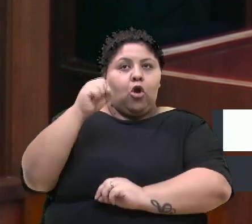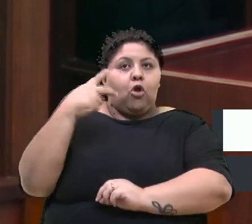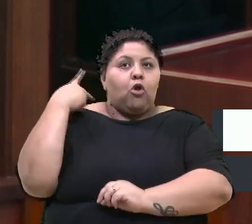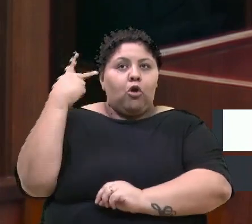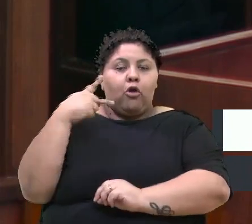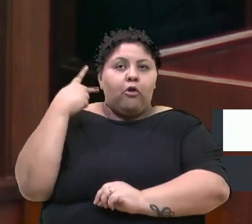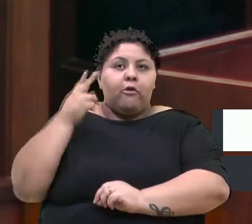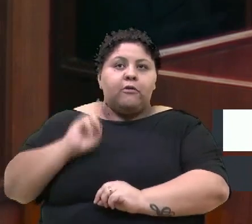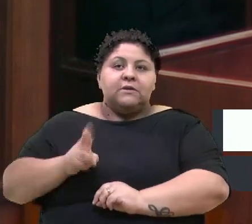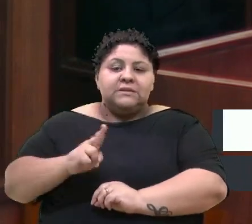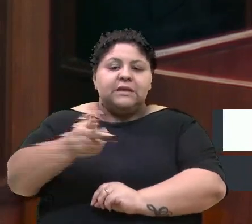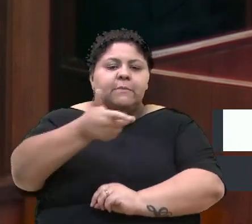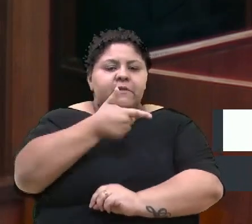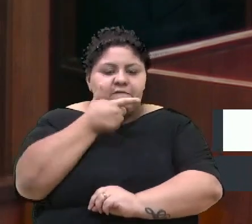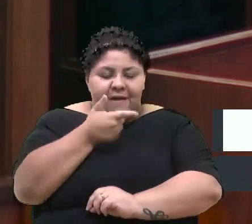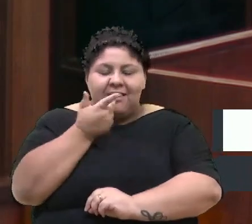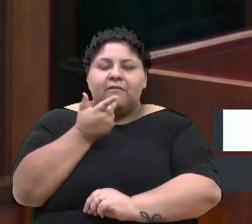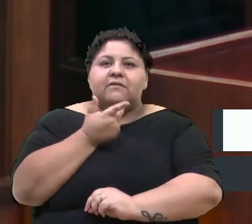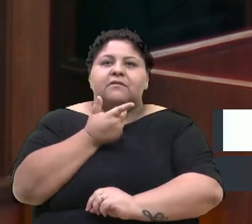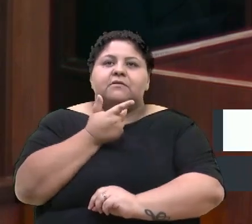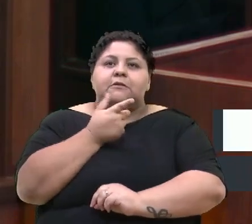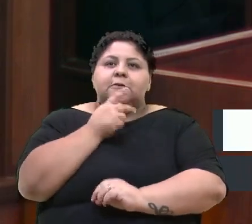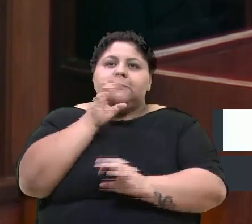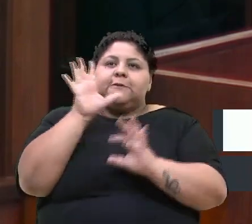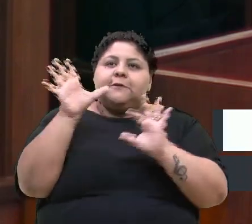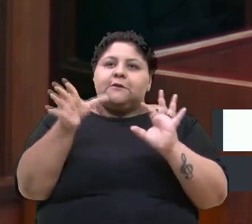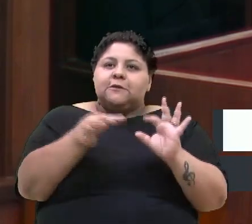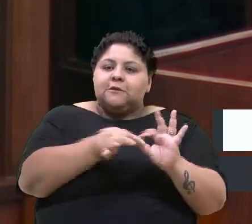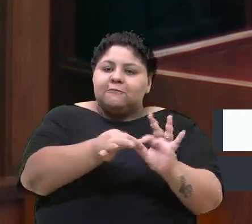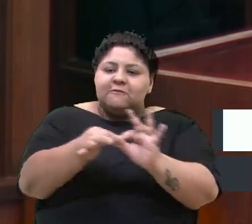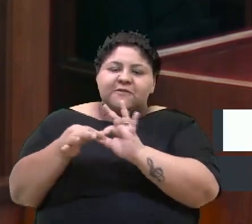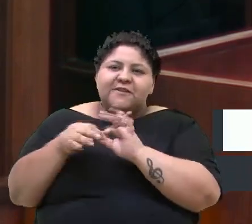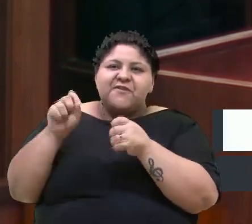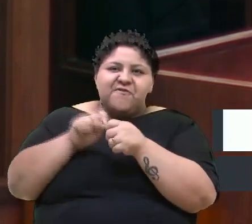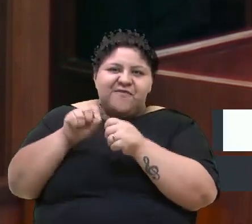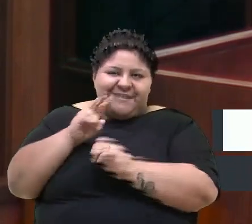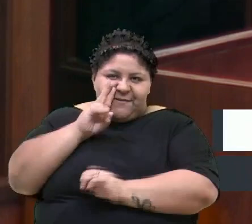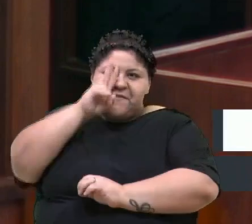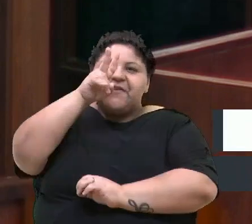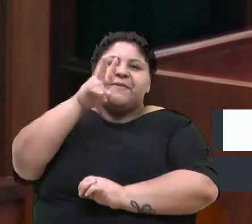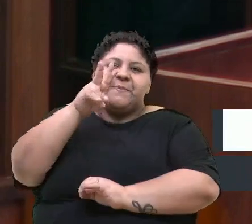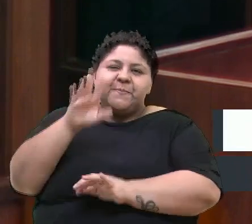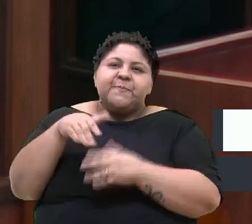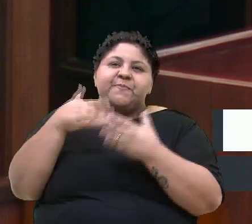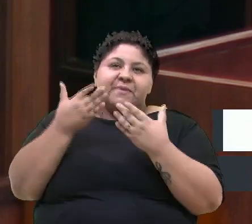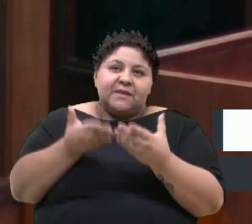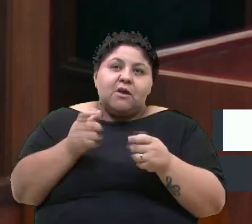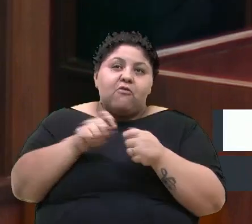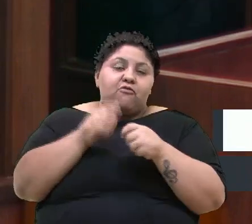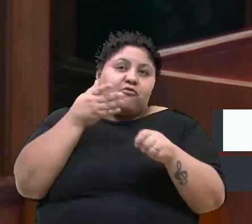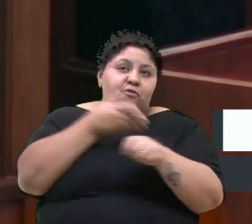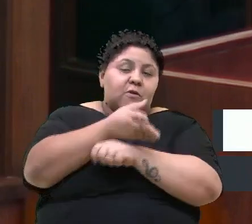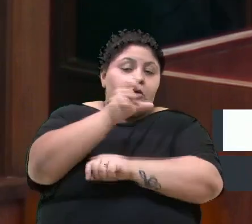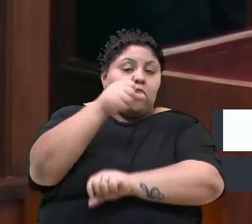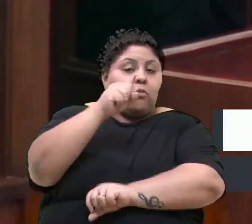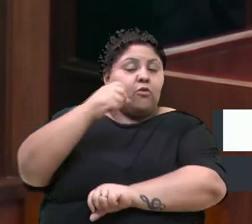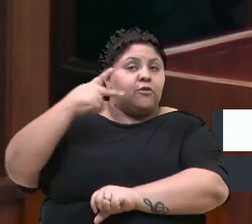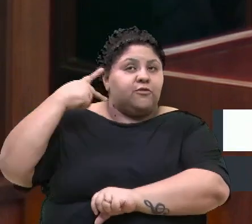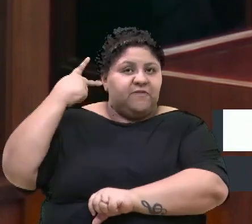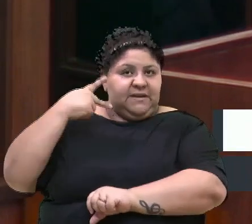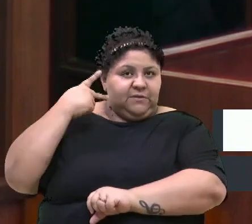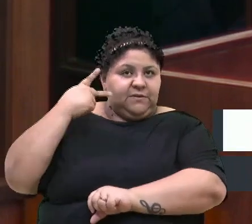estimo, sempre falo que a união faz a força, então é composto aí por 8